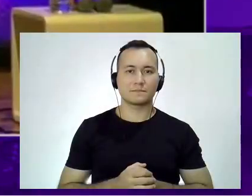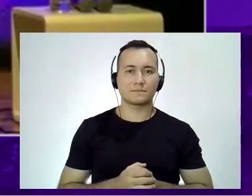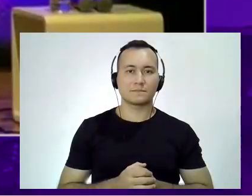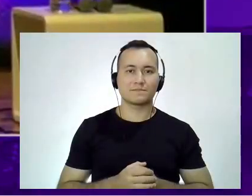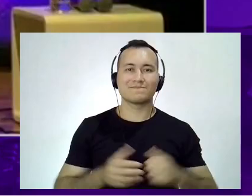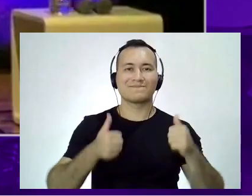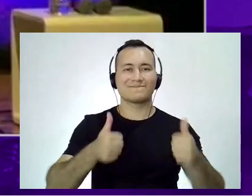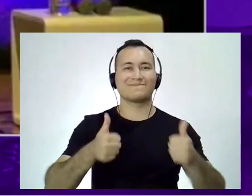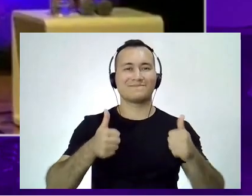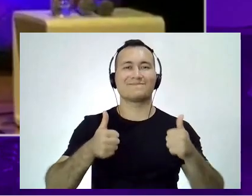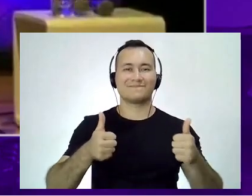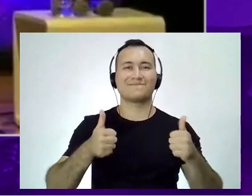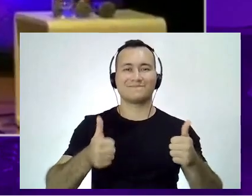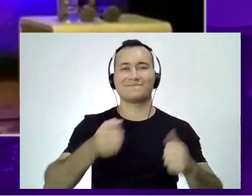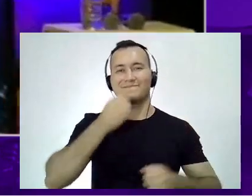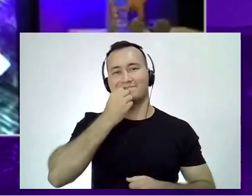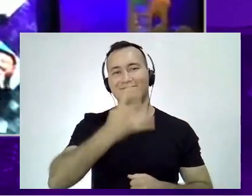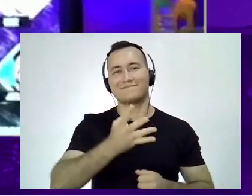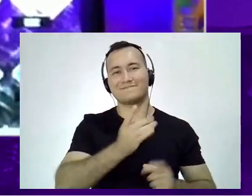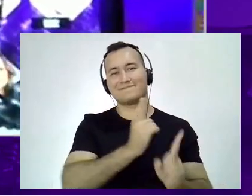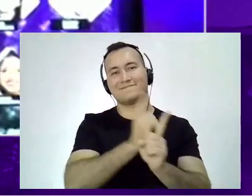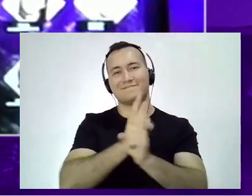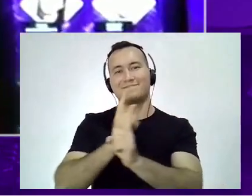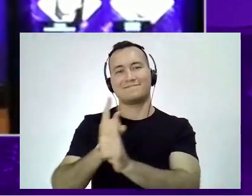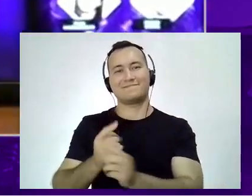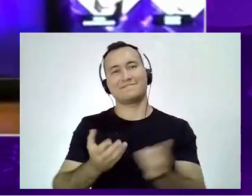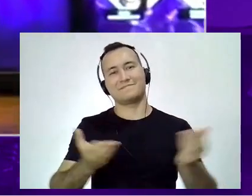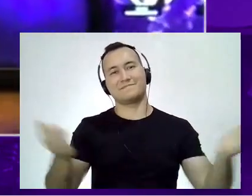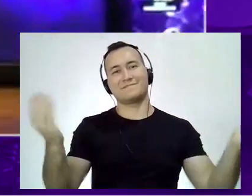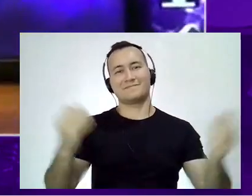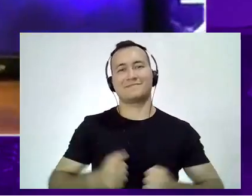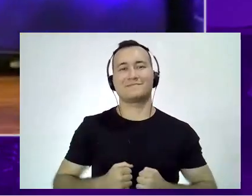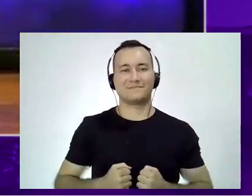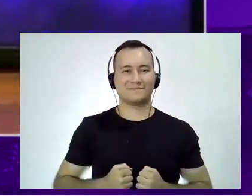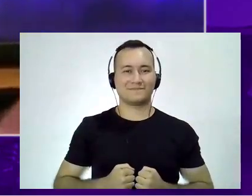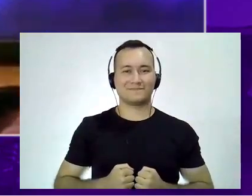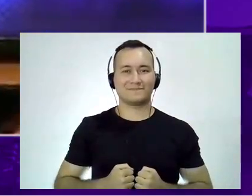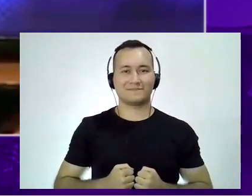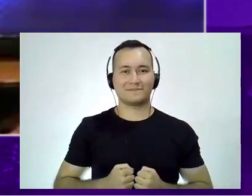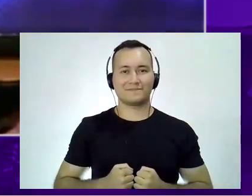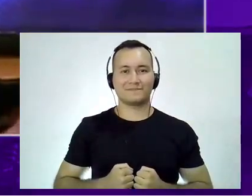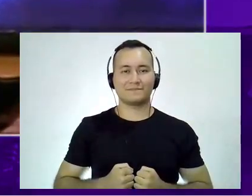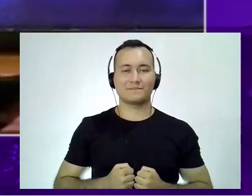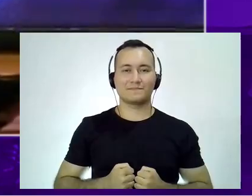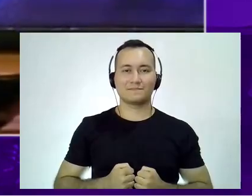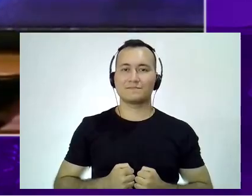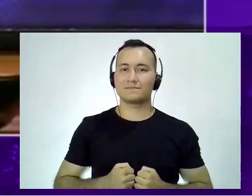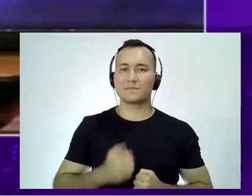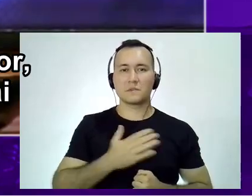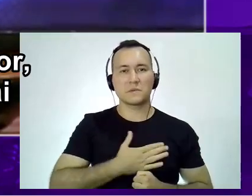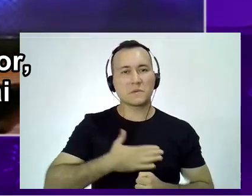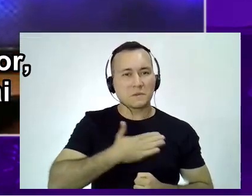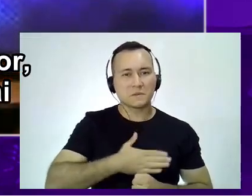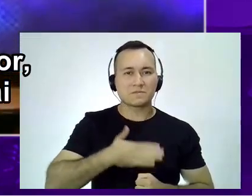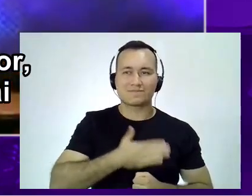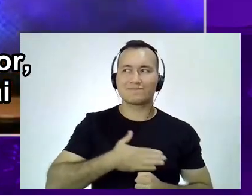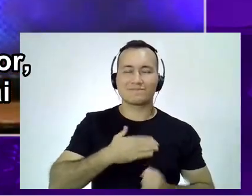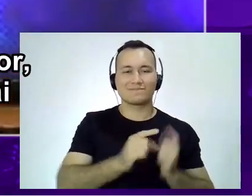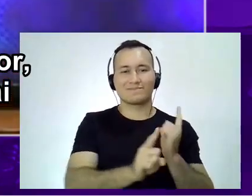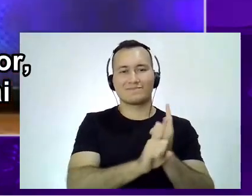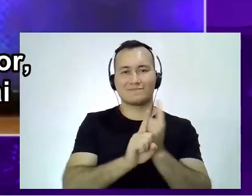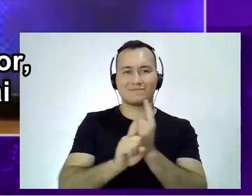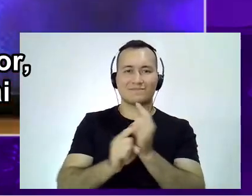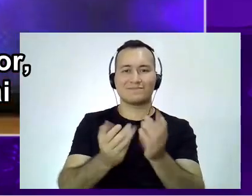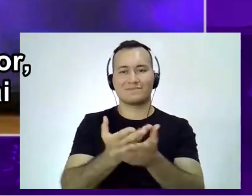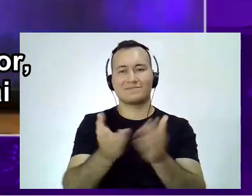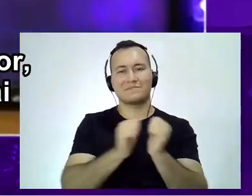Valeu, galera. Obrigado aí. Deixa eu só acertar aqui a distância. Então, uma satisfação estar mais uma vez aqui no TDC. Deixa eu